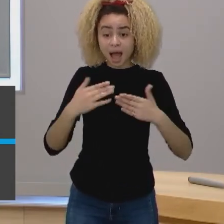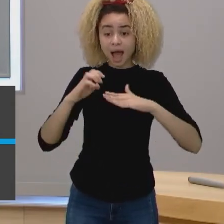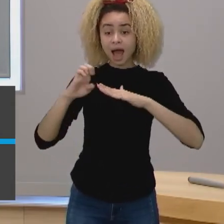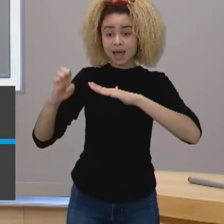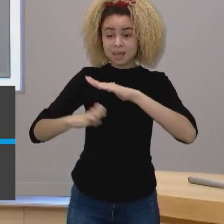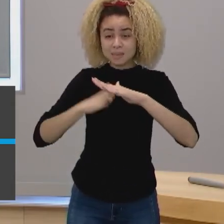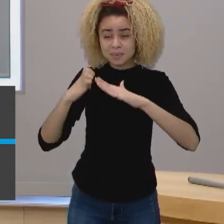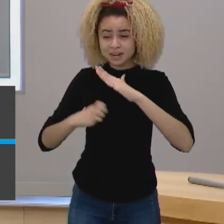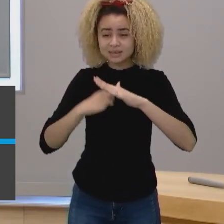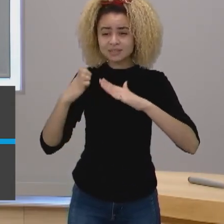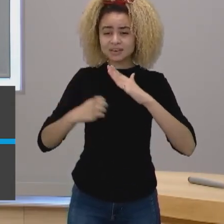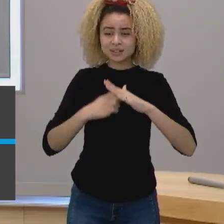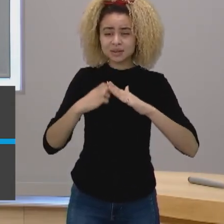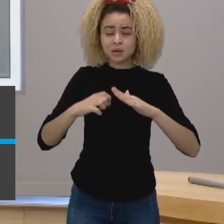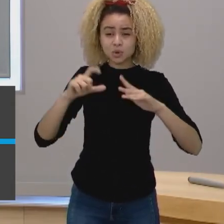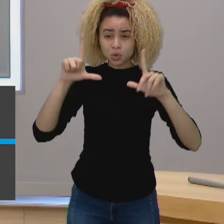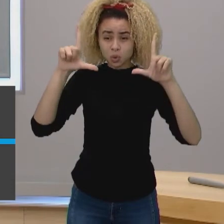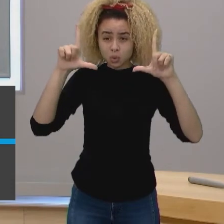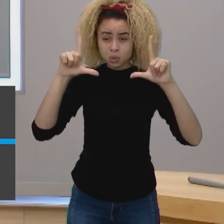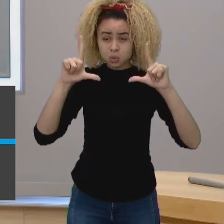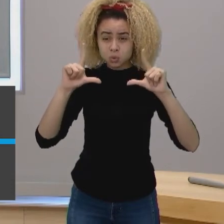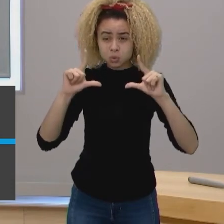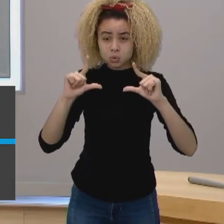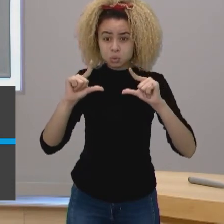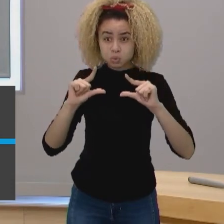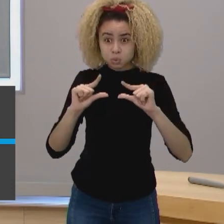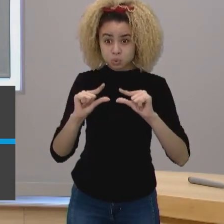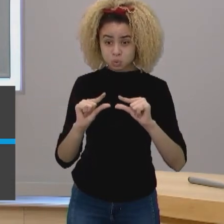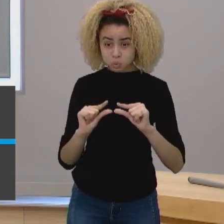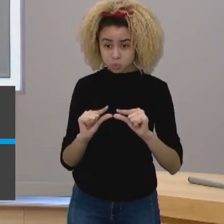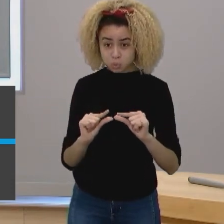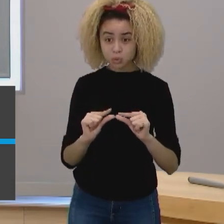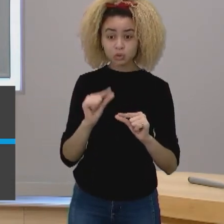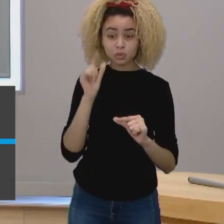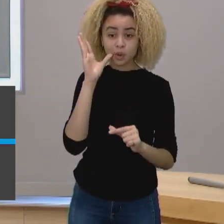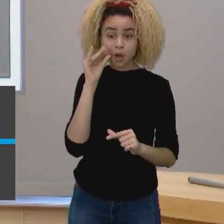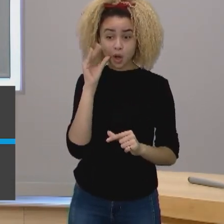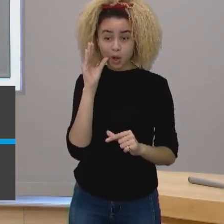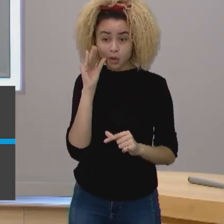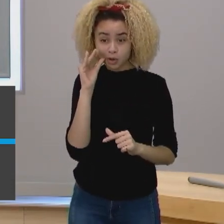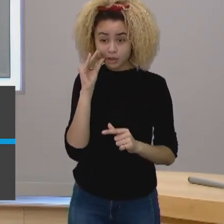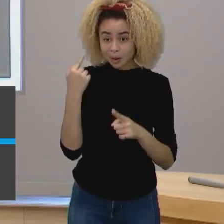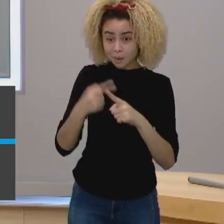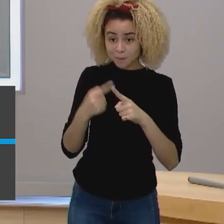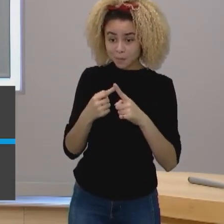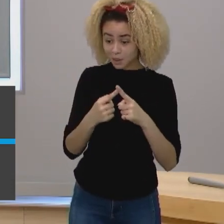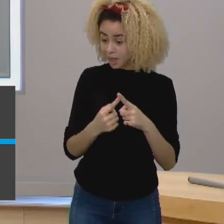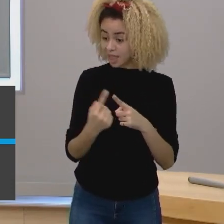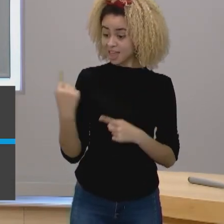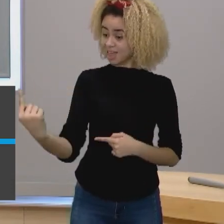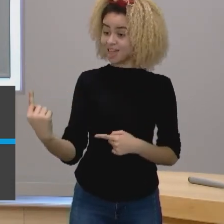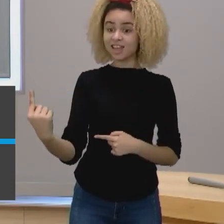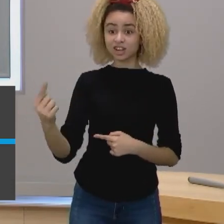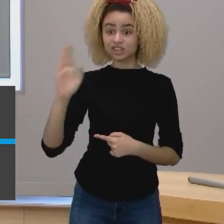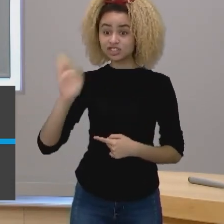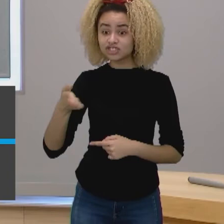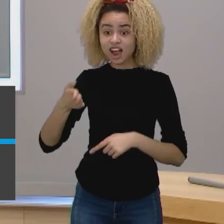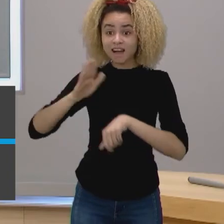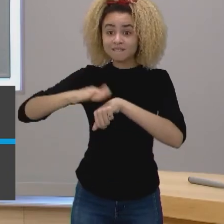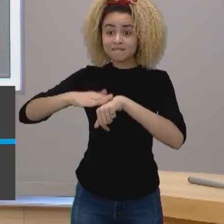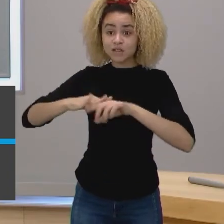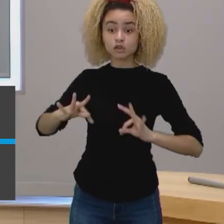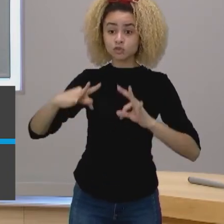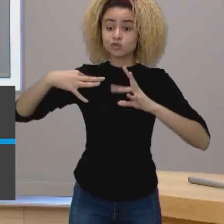vai diminuir muito o número de trabalhadores, porque um trabalhador sendo polivalente, ele vai eliminar etapas de